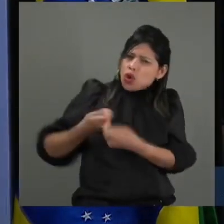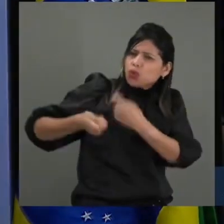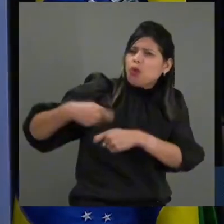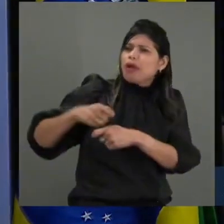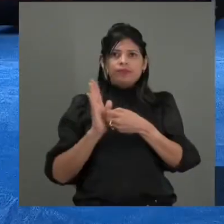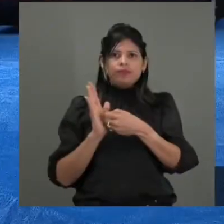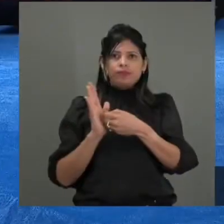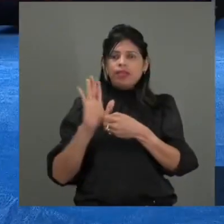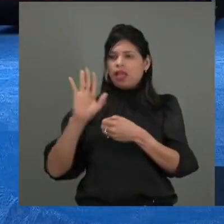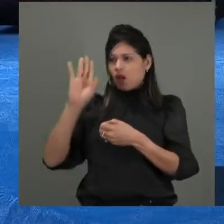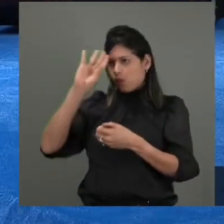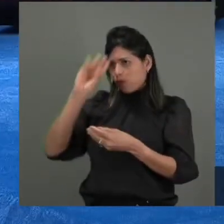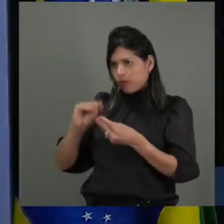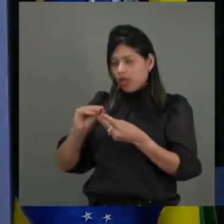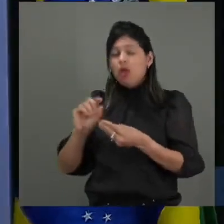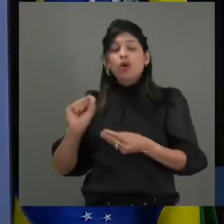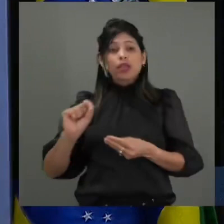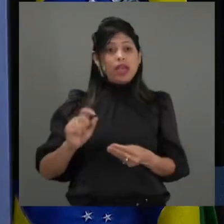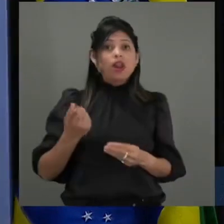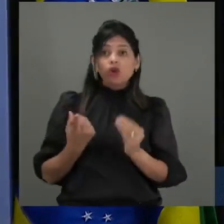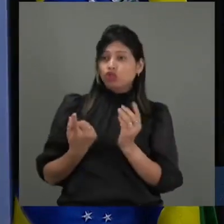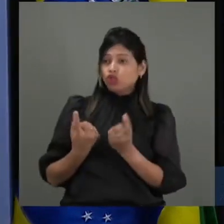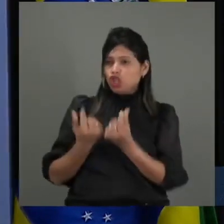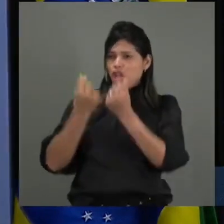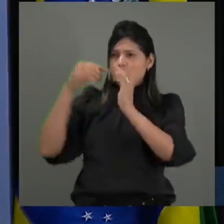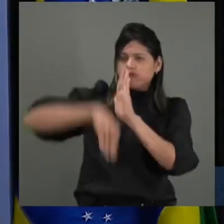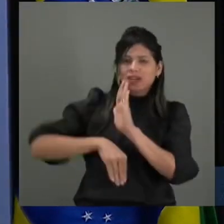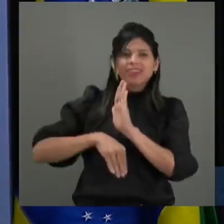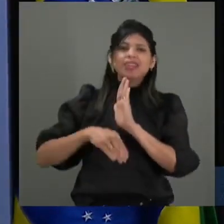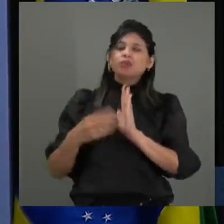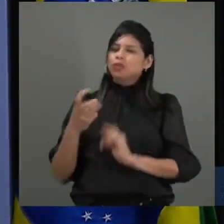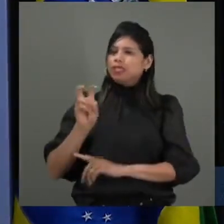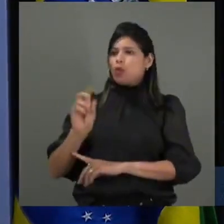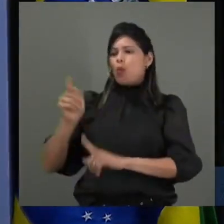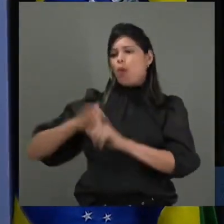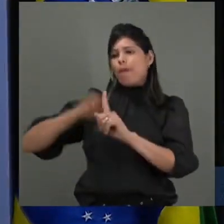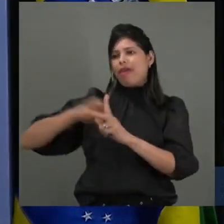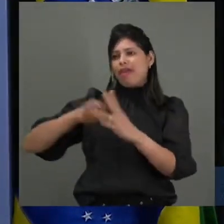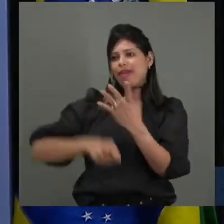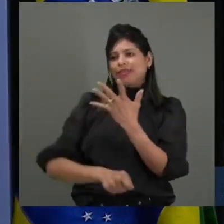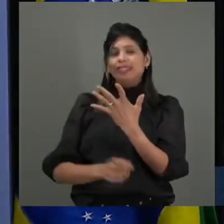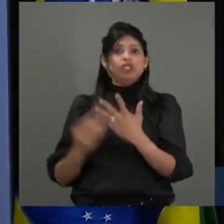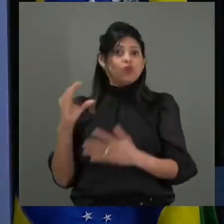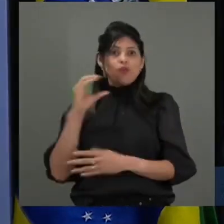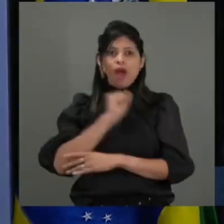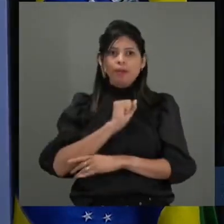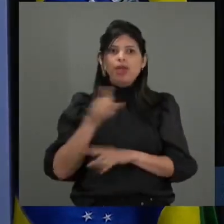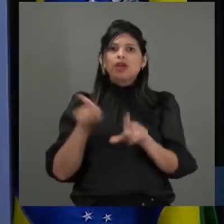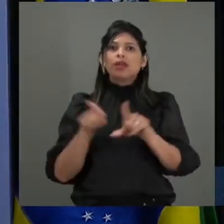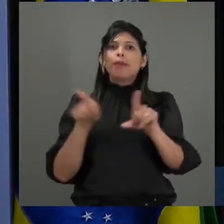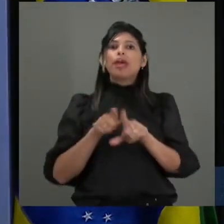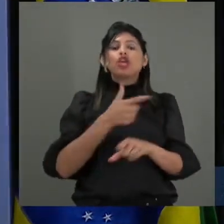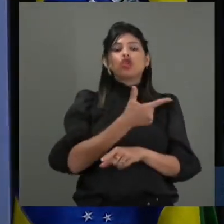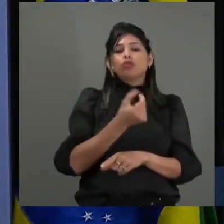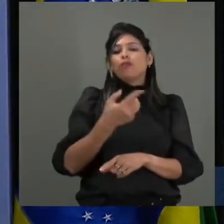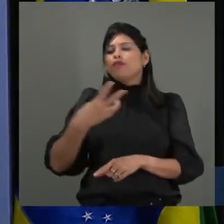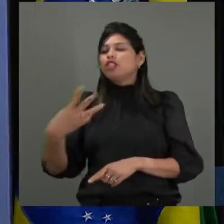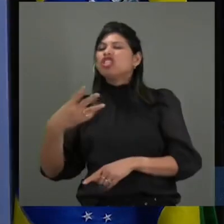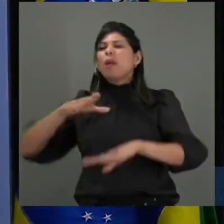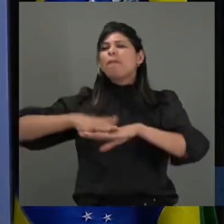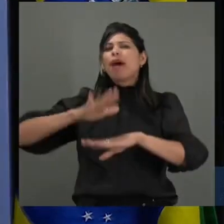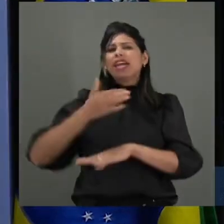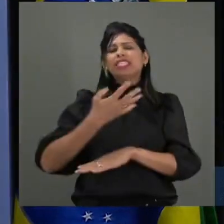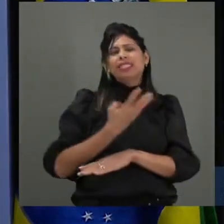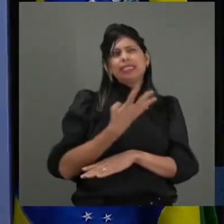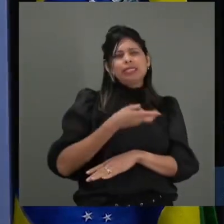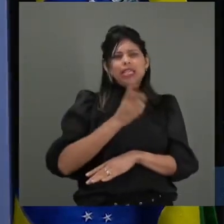está errado. A arrecadação do país caiu nos últimos 5 meses seguidos. O déficit fiscal estimado para 2023 já é de mais de 140